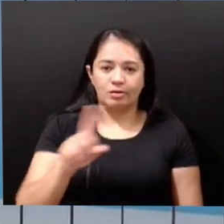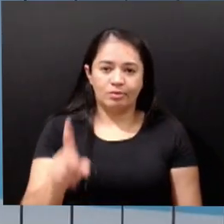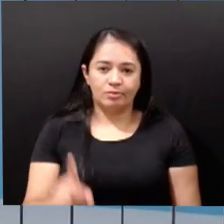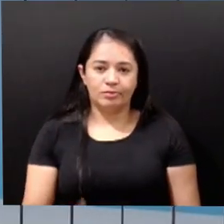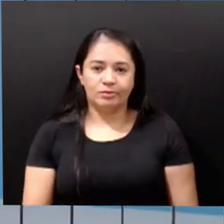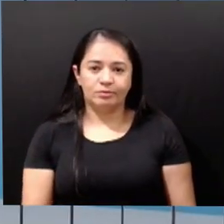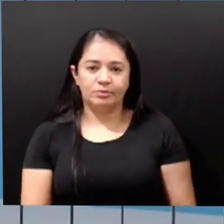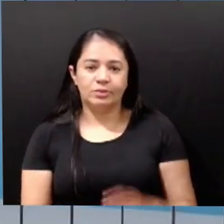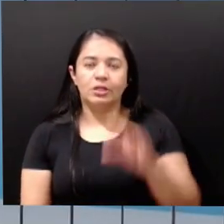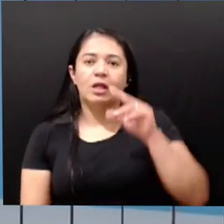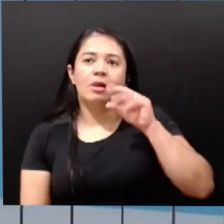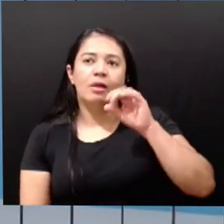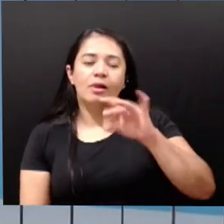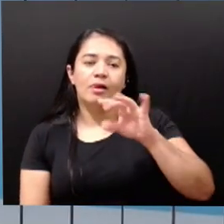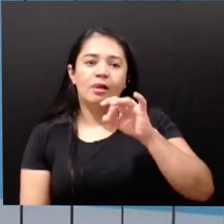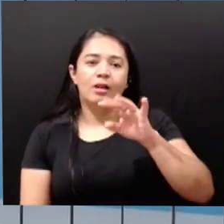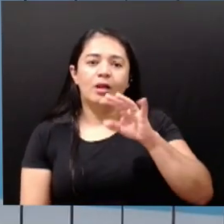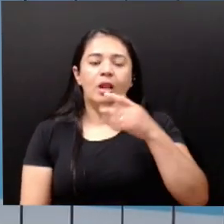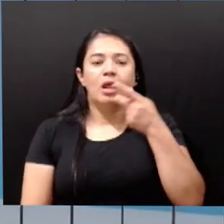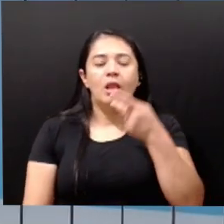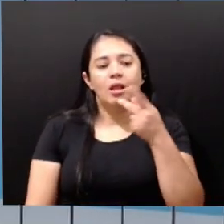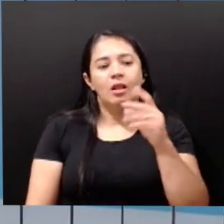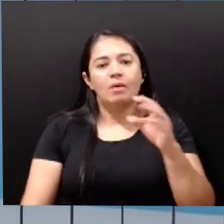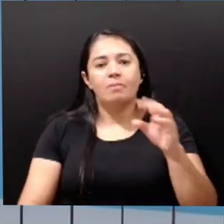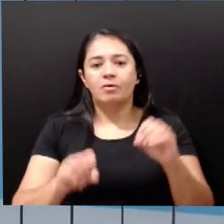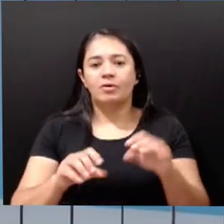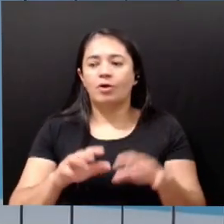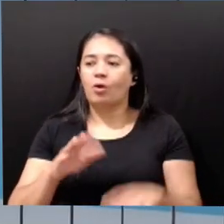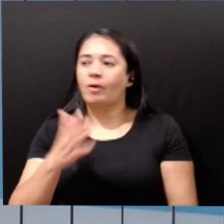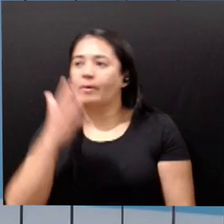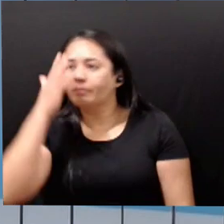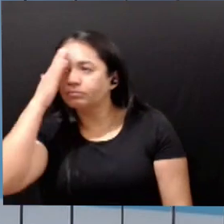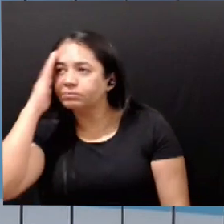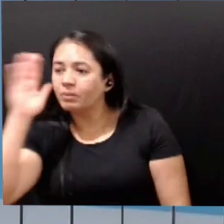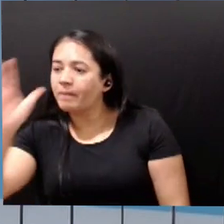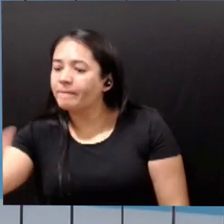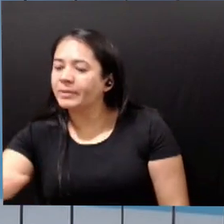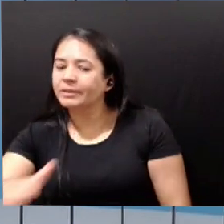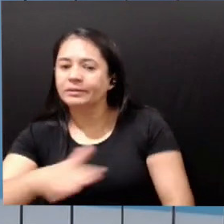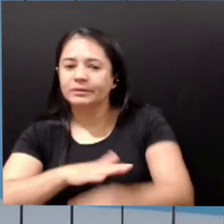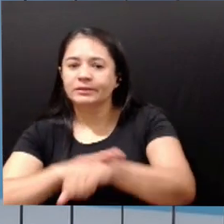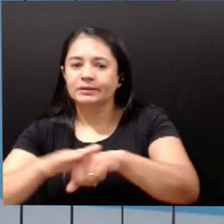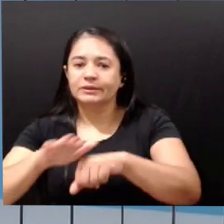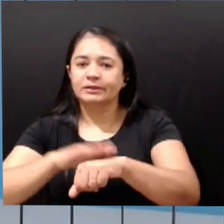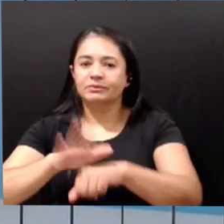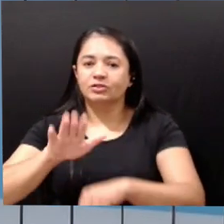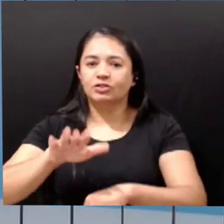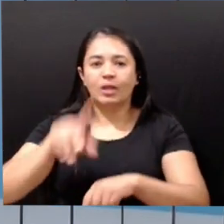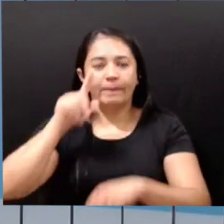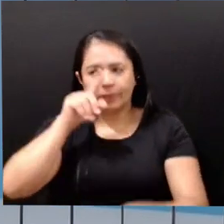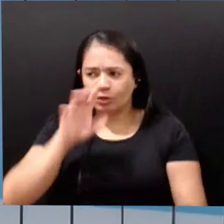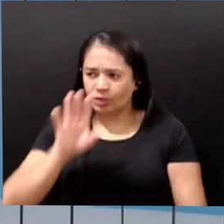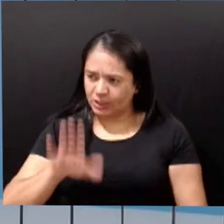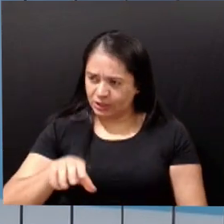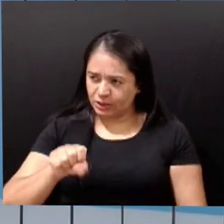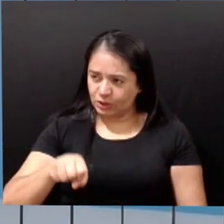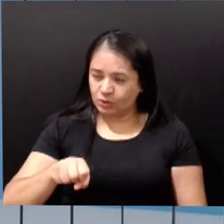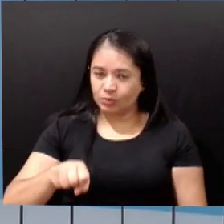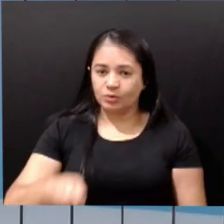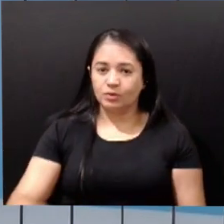sai da boca da pessoa e atinge a outra pessoa, ou a pessoa passa a mão numa superfície, ela já pode estar correndo risco, é